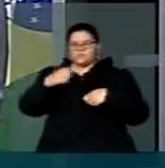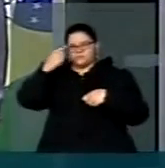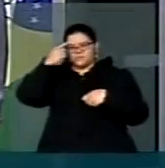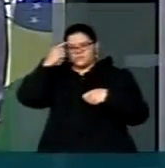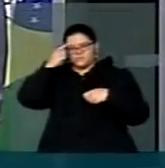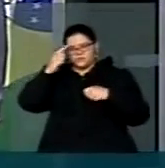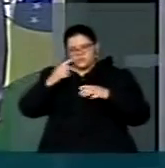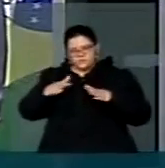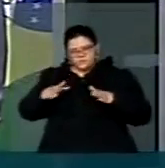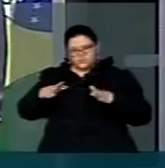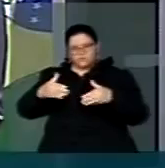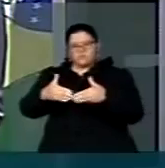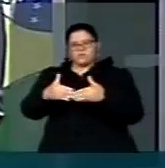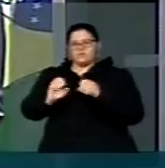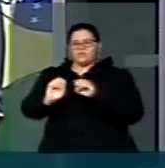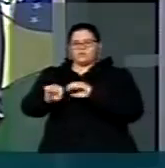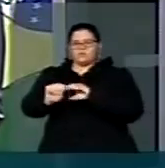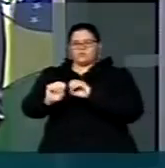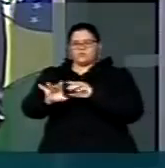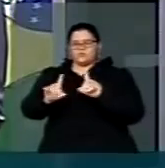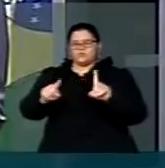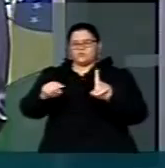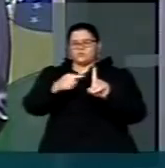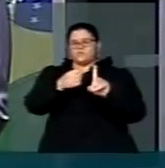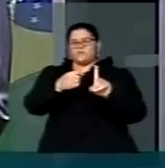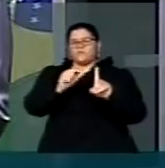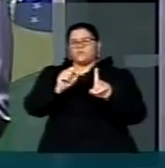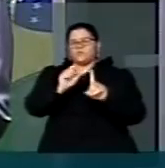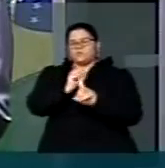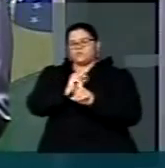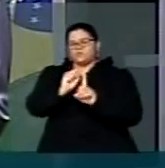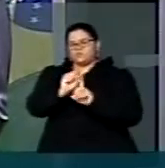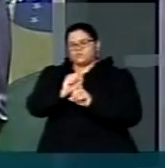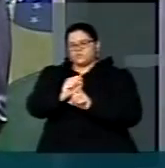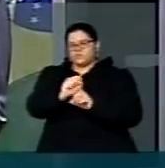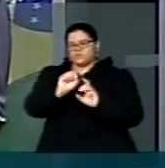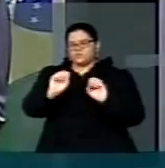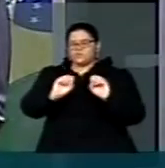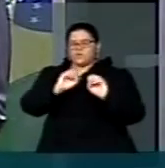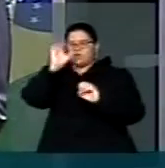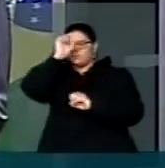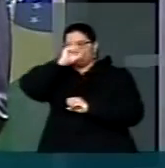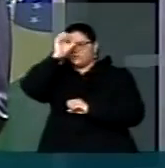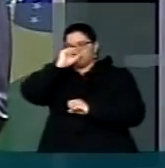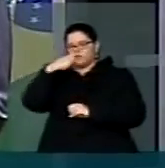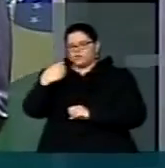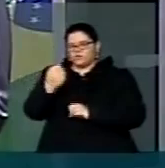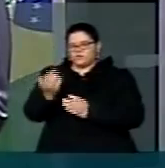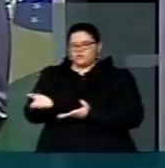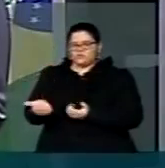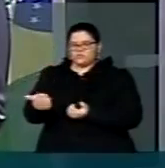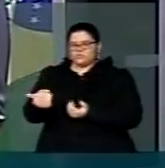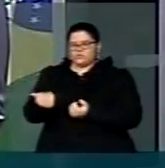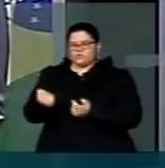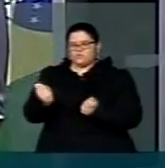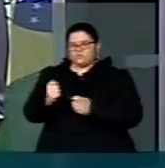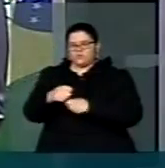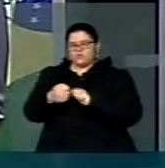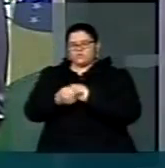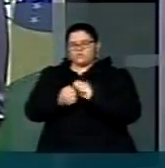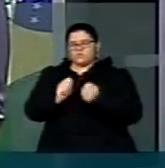O desafio da sociedade é educar seus jovens, permitindo um desenvolvimento adequado, tanto do ponto de